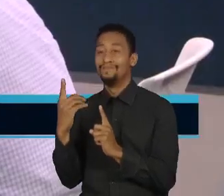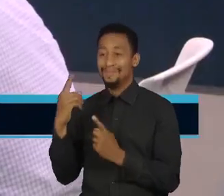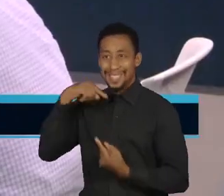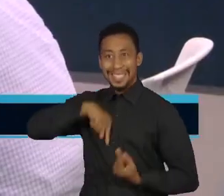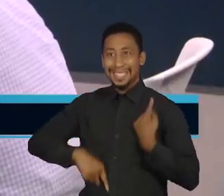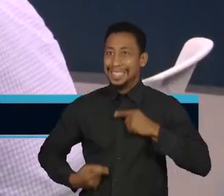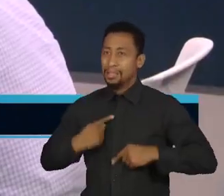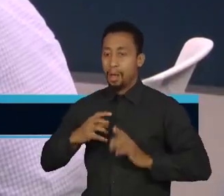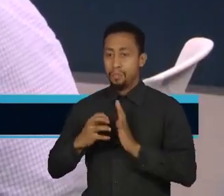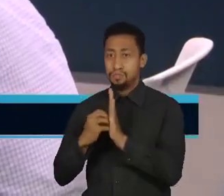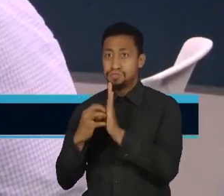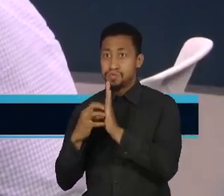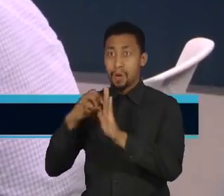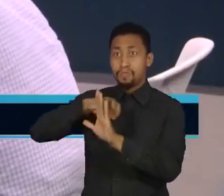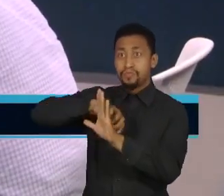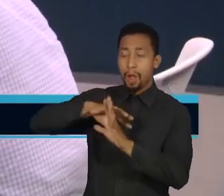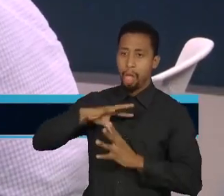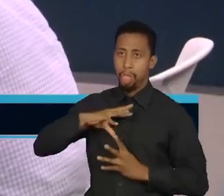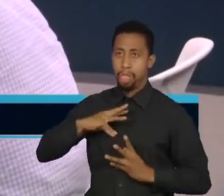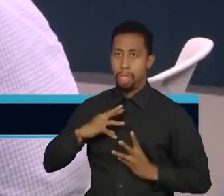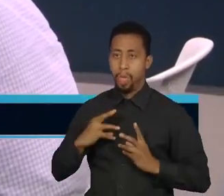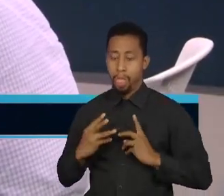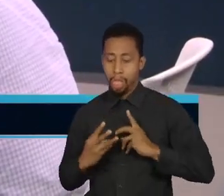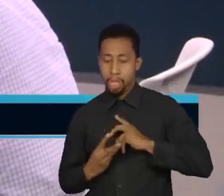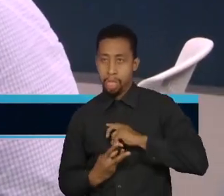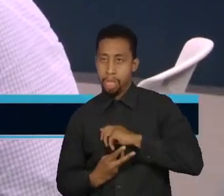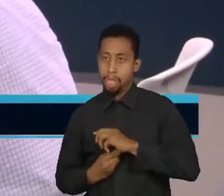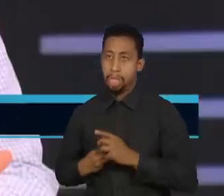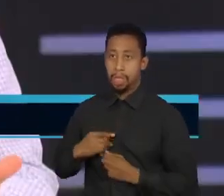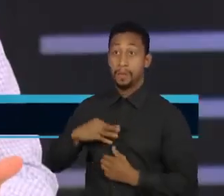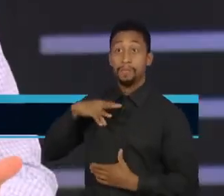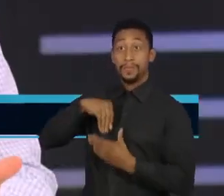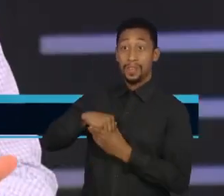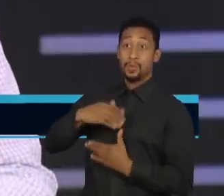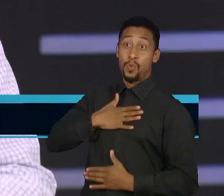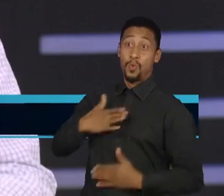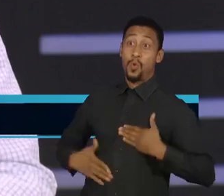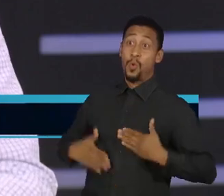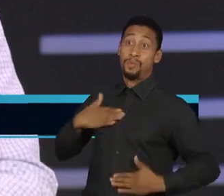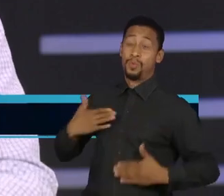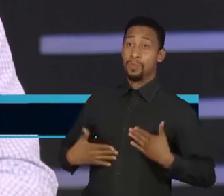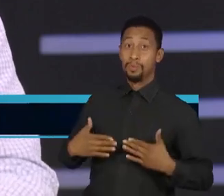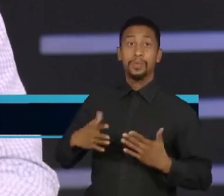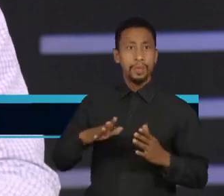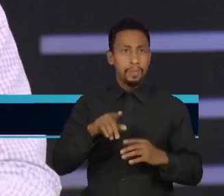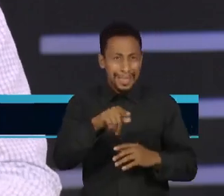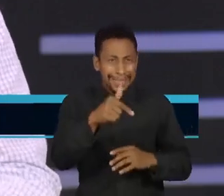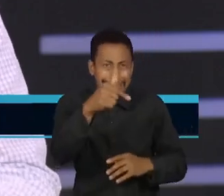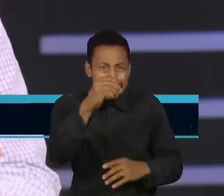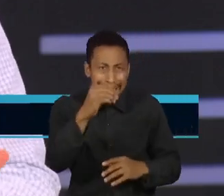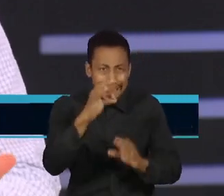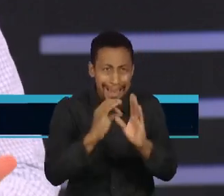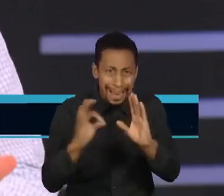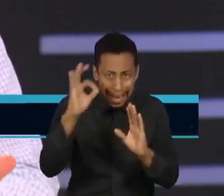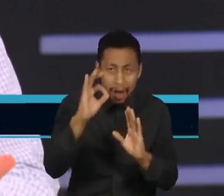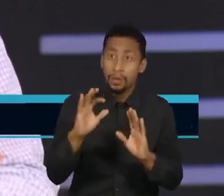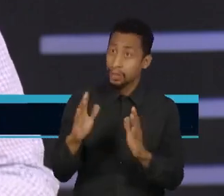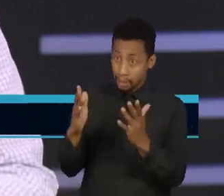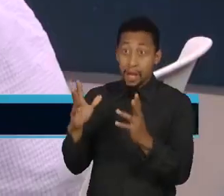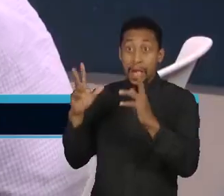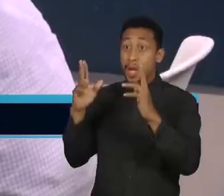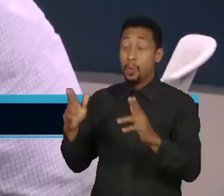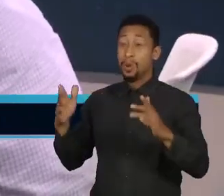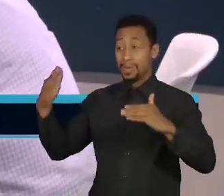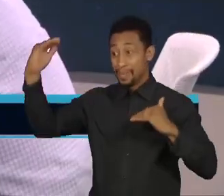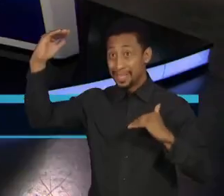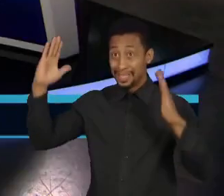de 70 graus, como estão prevendo? Você está na sauna, você imagina você viver dentro de uma sauna. Um tempo